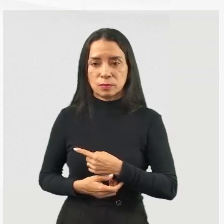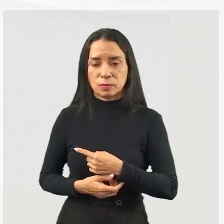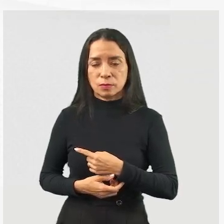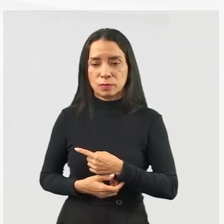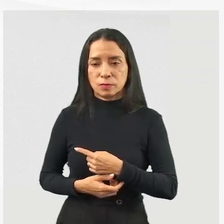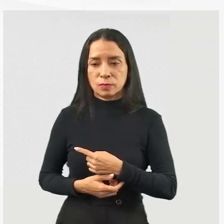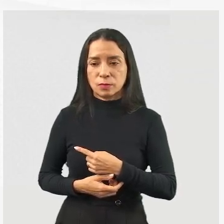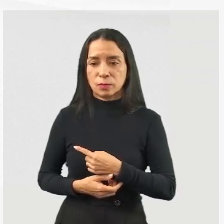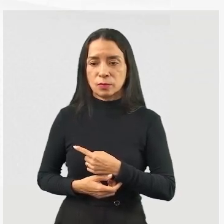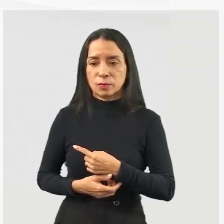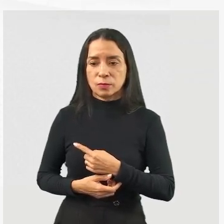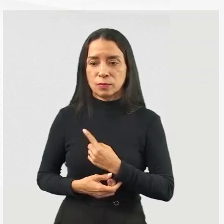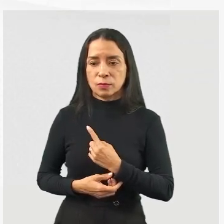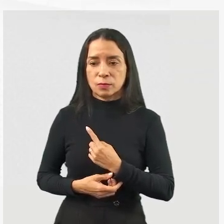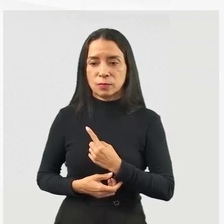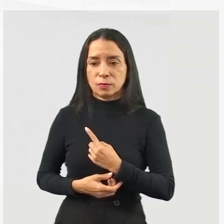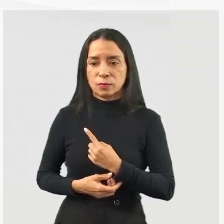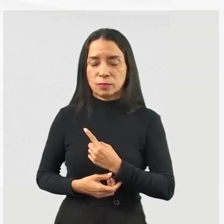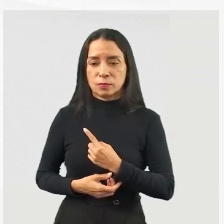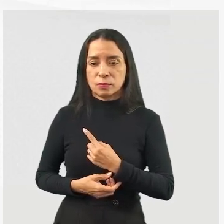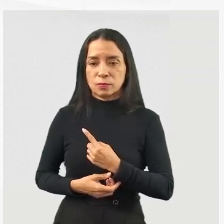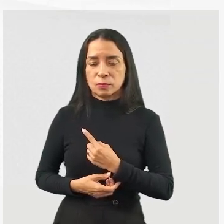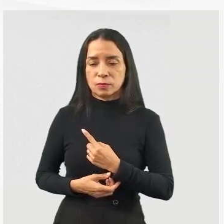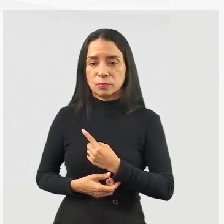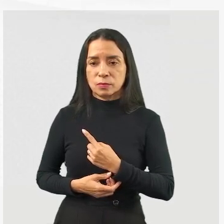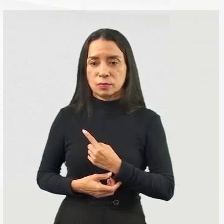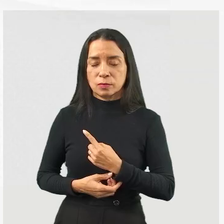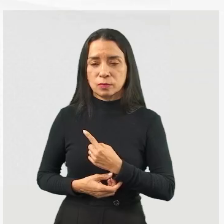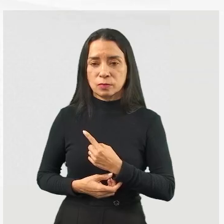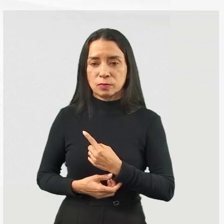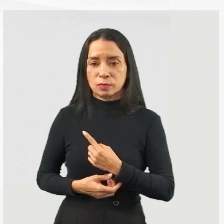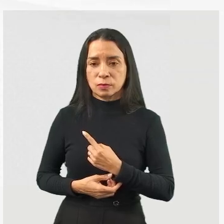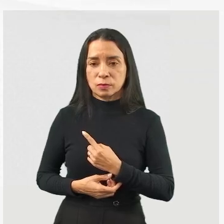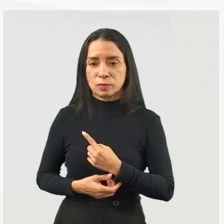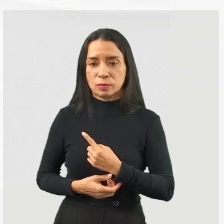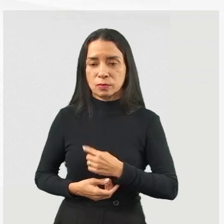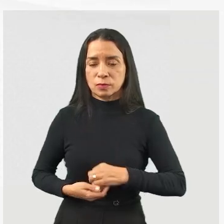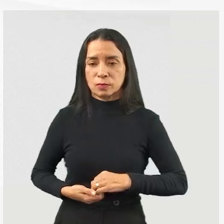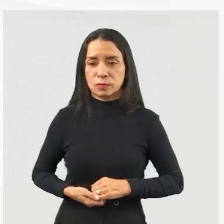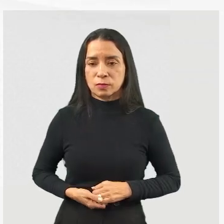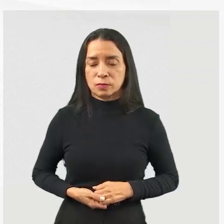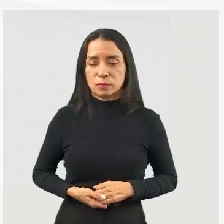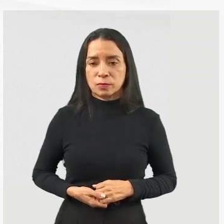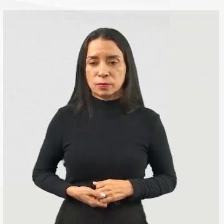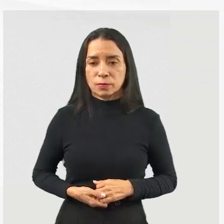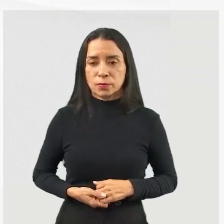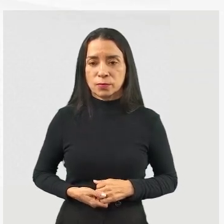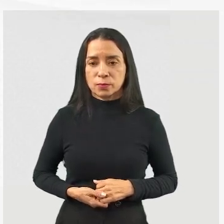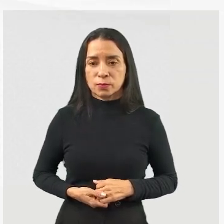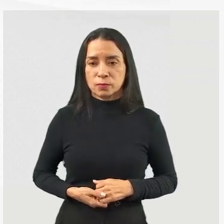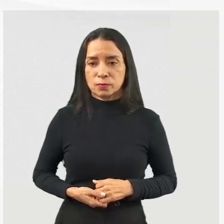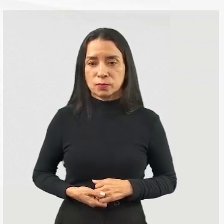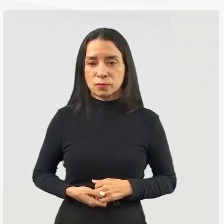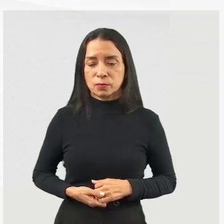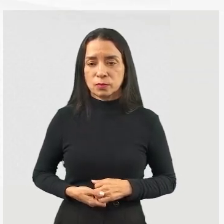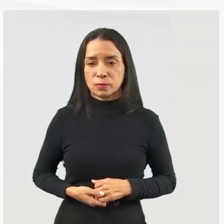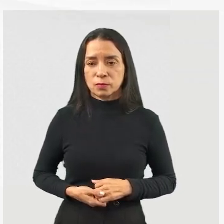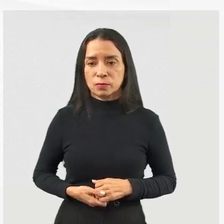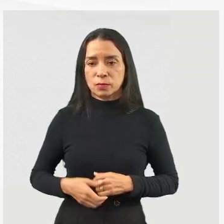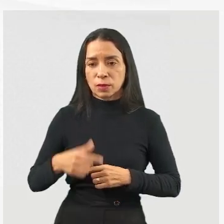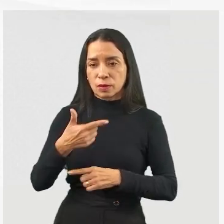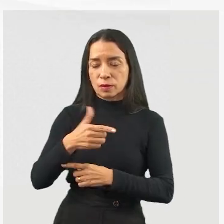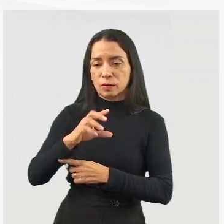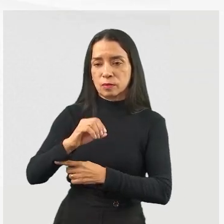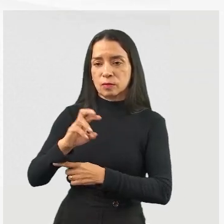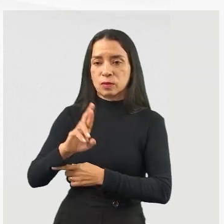dividido por 100. Tá? Corta 2 zeros, ó. Você está 20